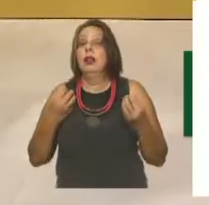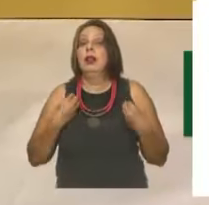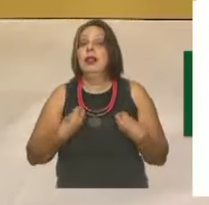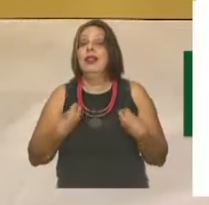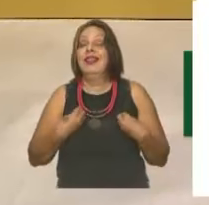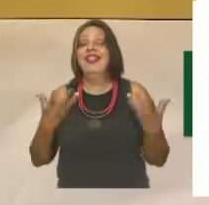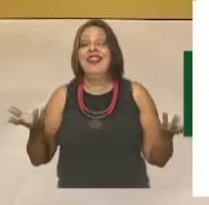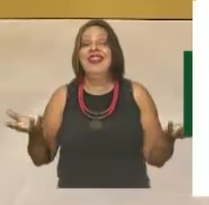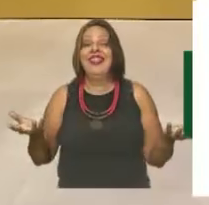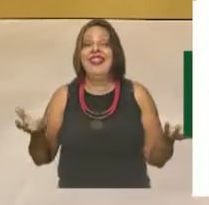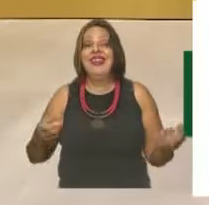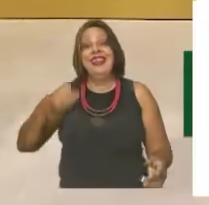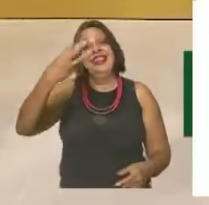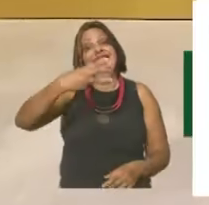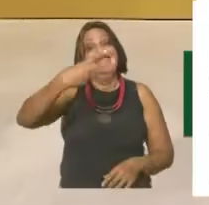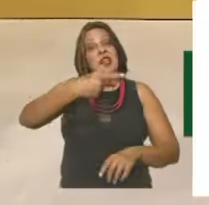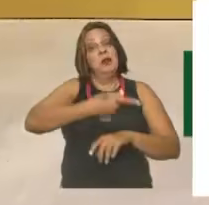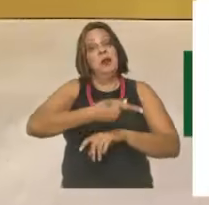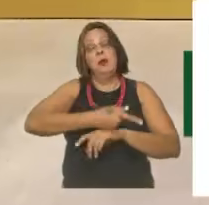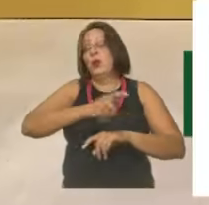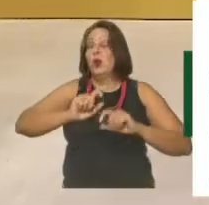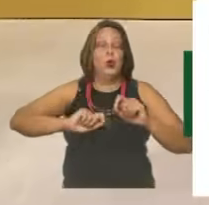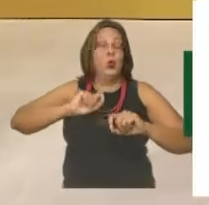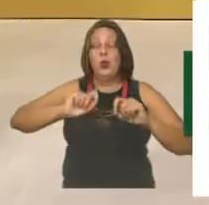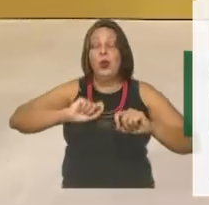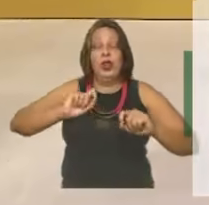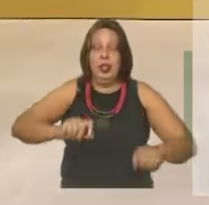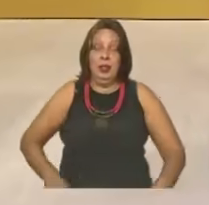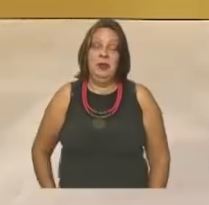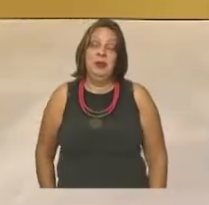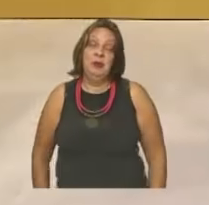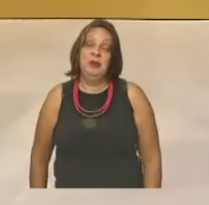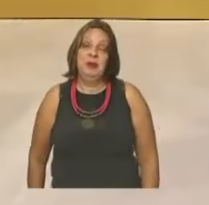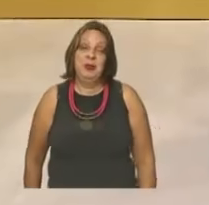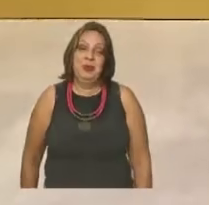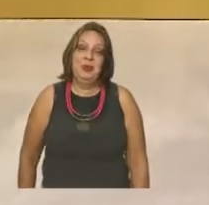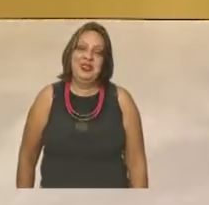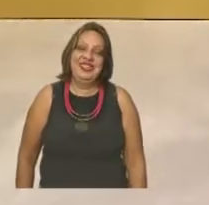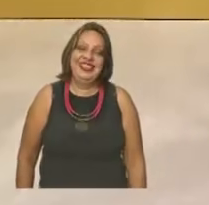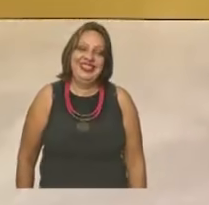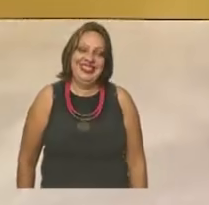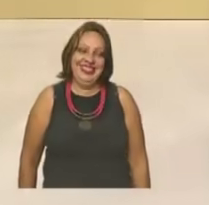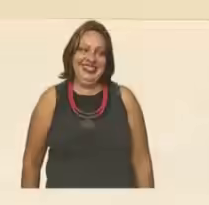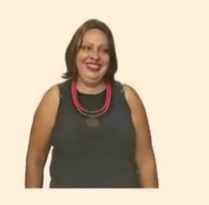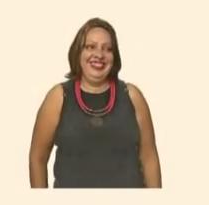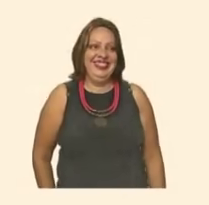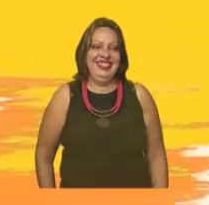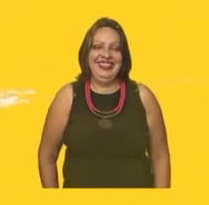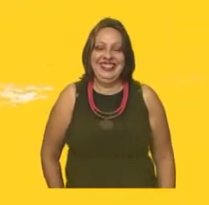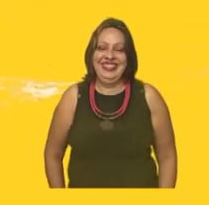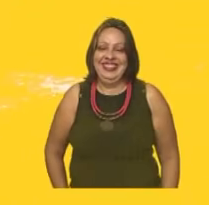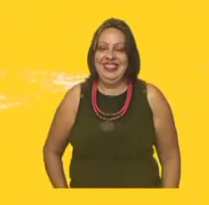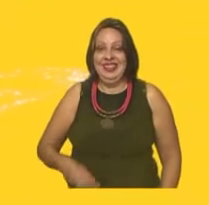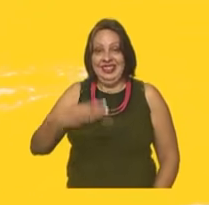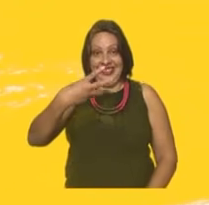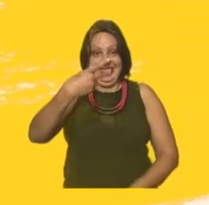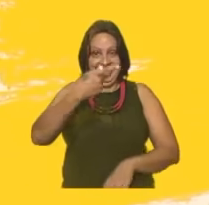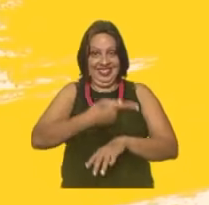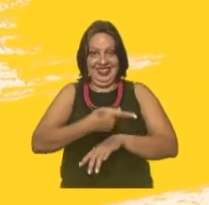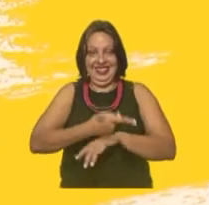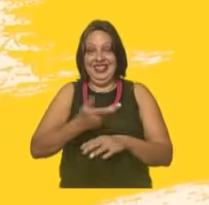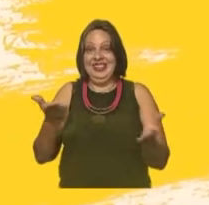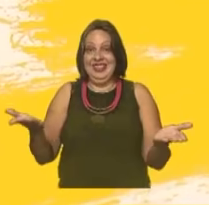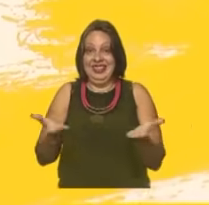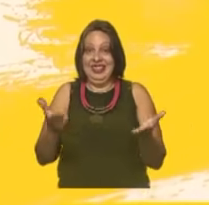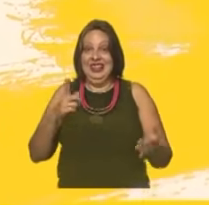desse prêmio e o terceiro prêmio de hoje vem com tudo! Na tela, vamos nessa! No terceiro prêmio de